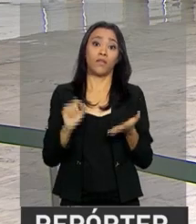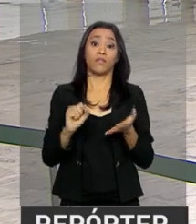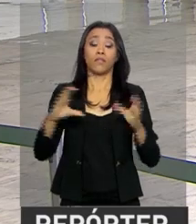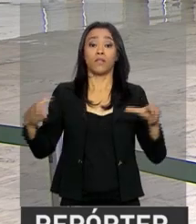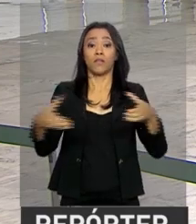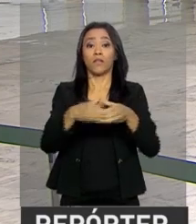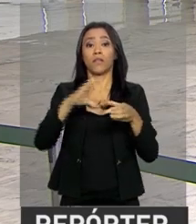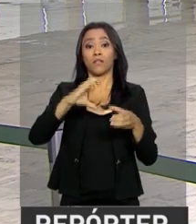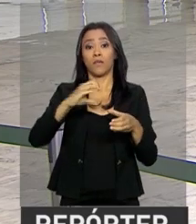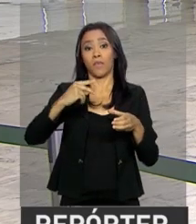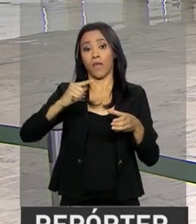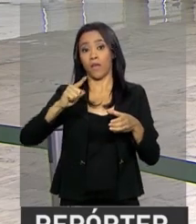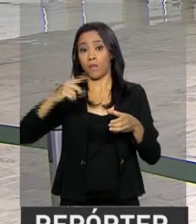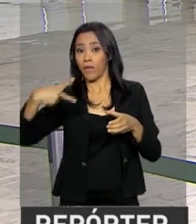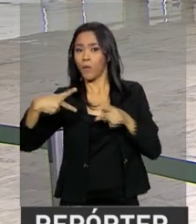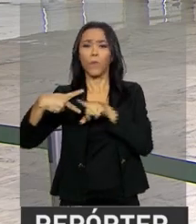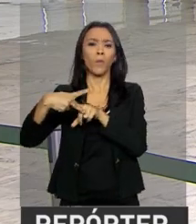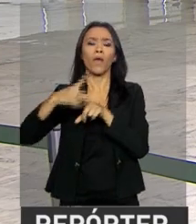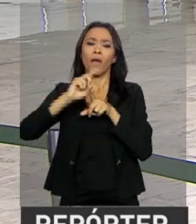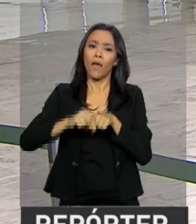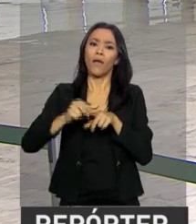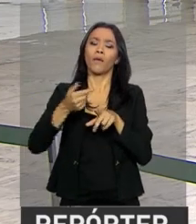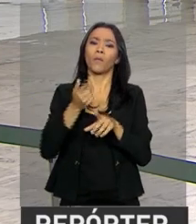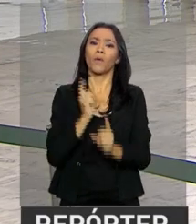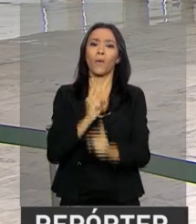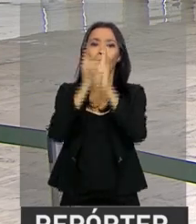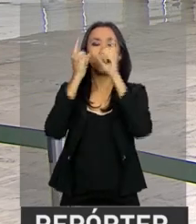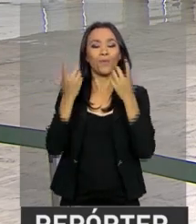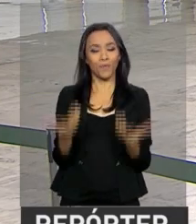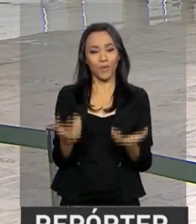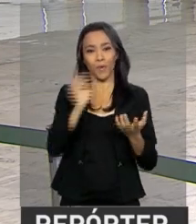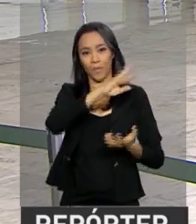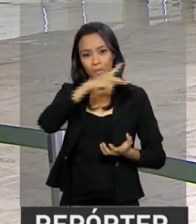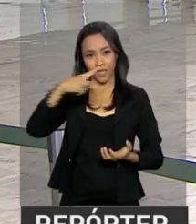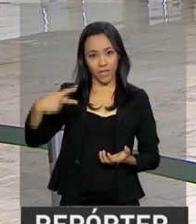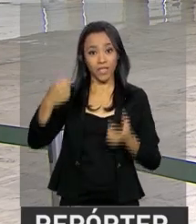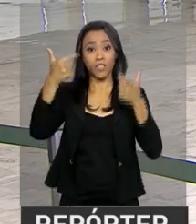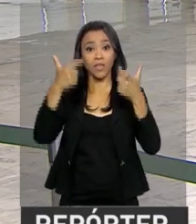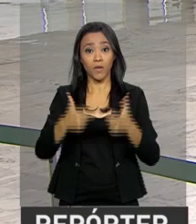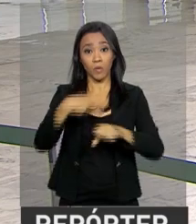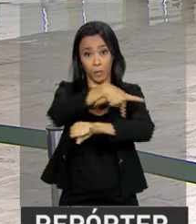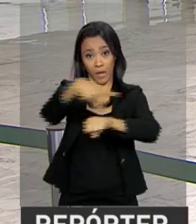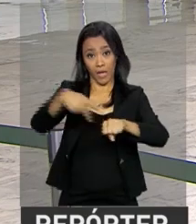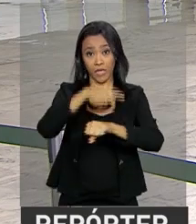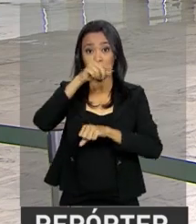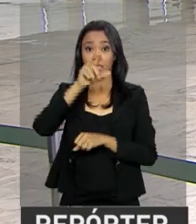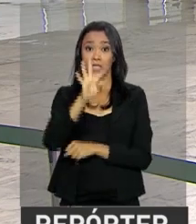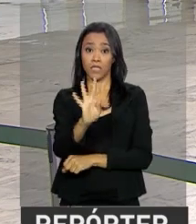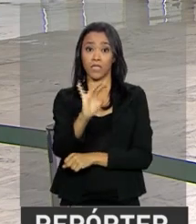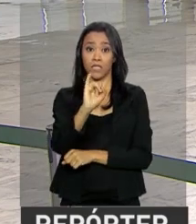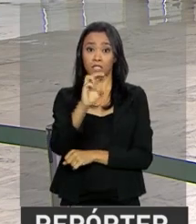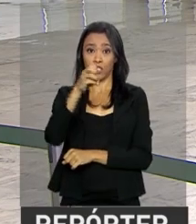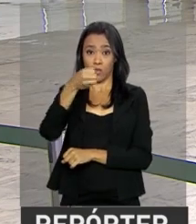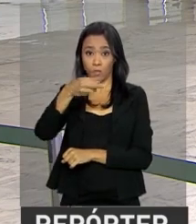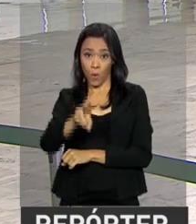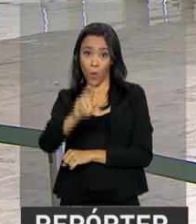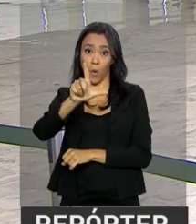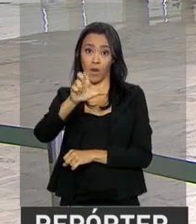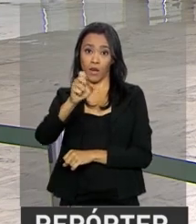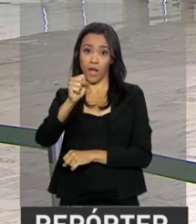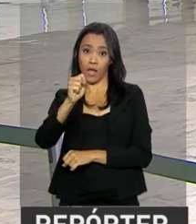cplp é um encontro uma reunião com o presidente do Timor Leste o taur matã ruque então ao todo cinco